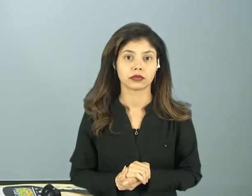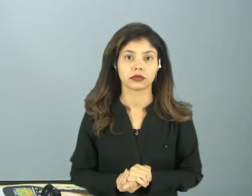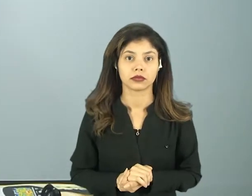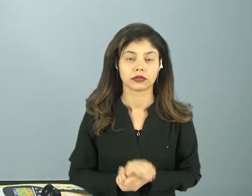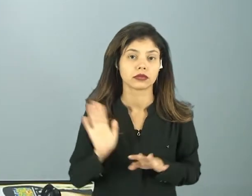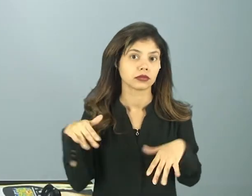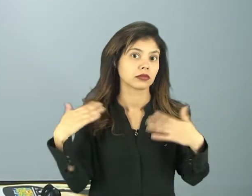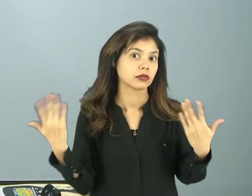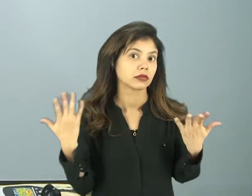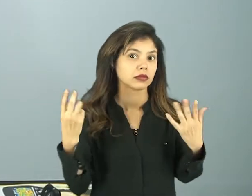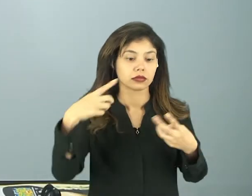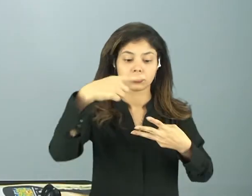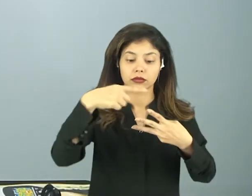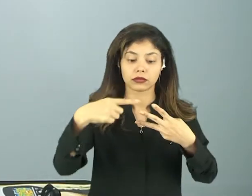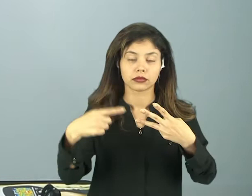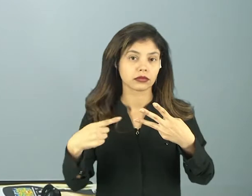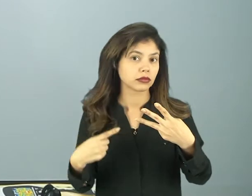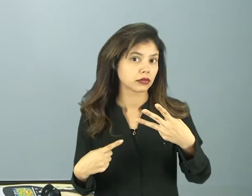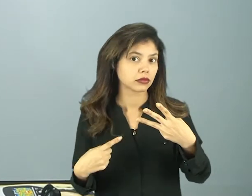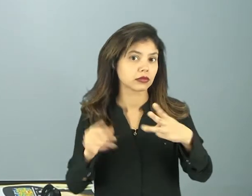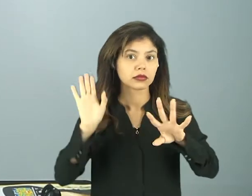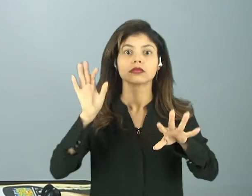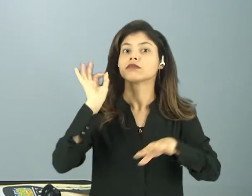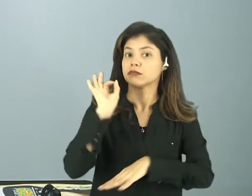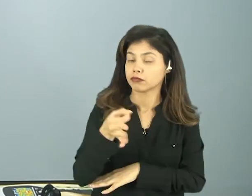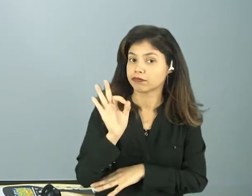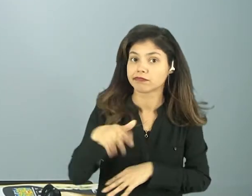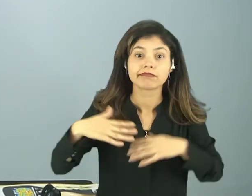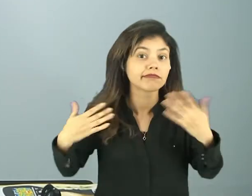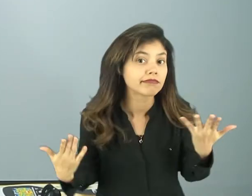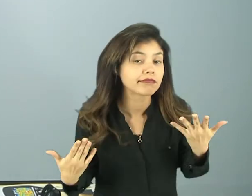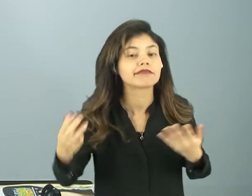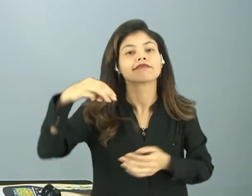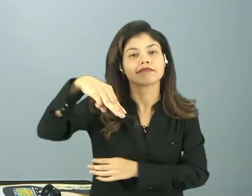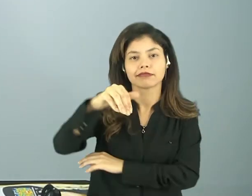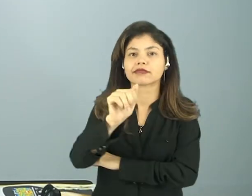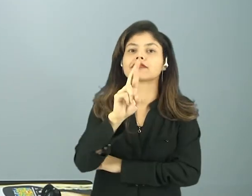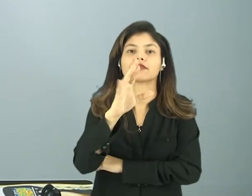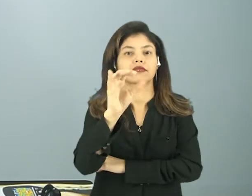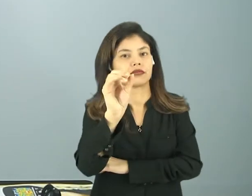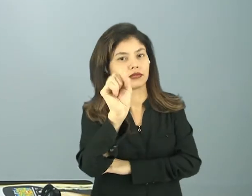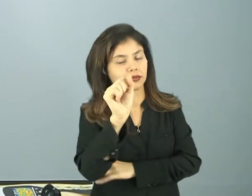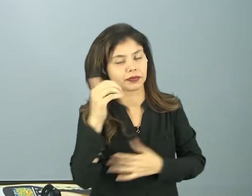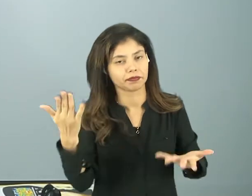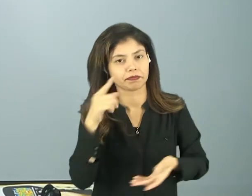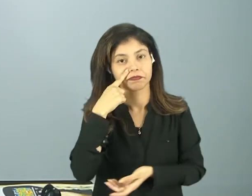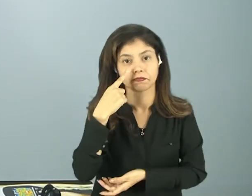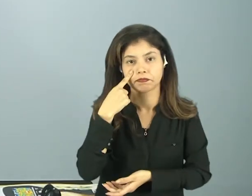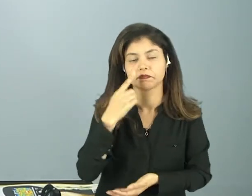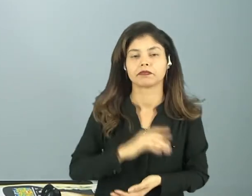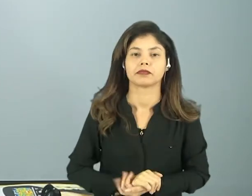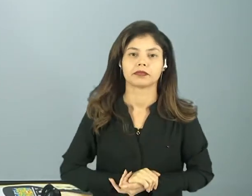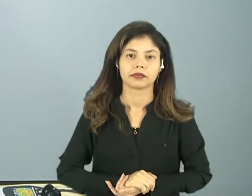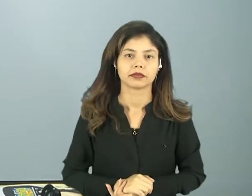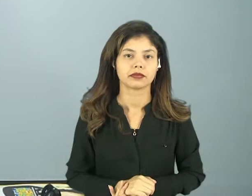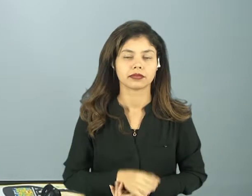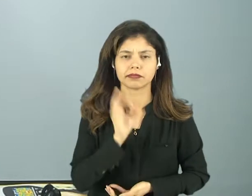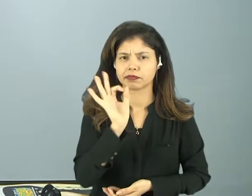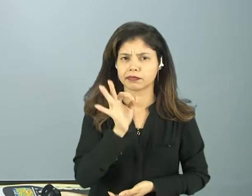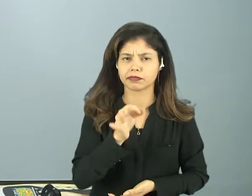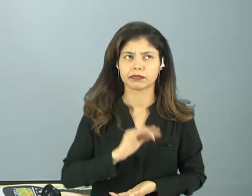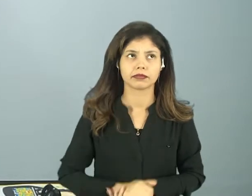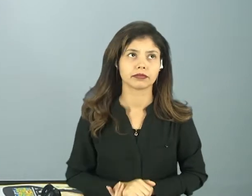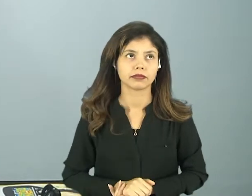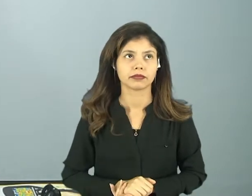alta? Qual desses 3? Com certeza o Marcos, não é mesmo? Olha aqui. Certinho?